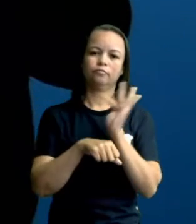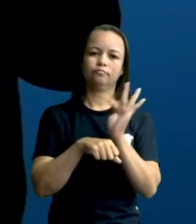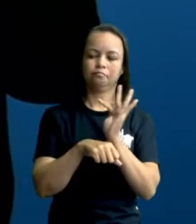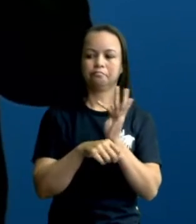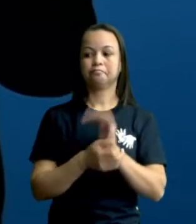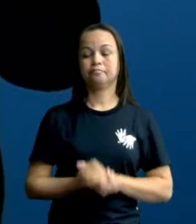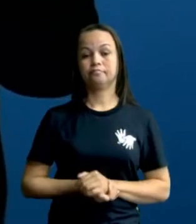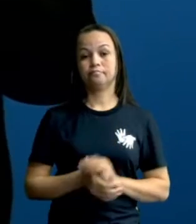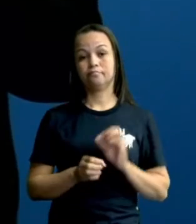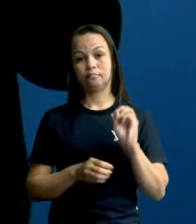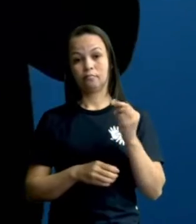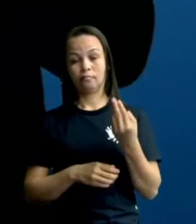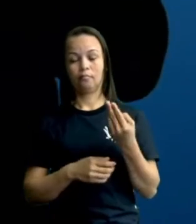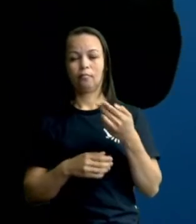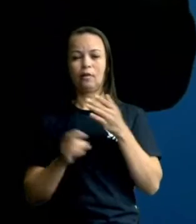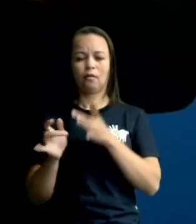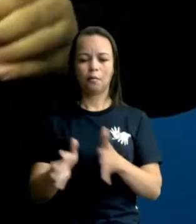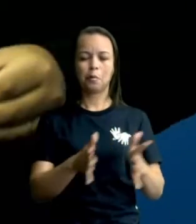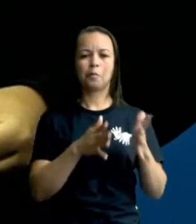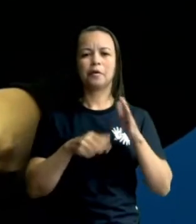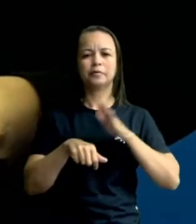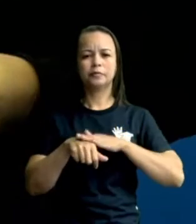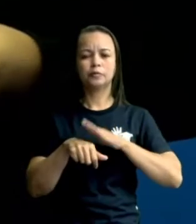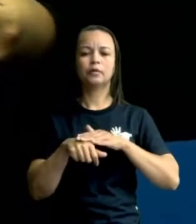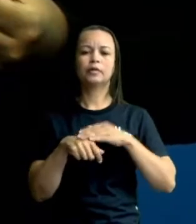Ou em todo momento que requer